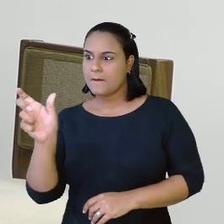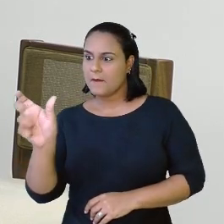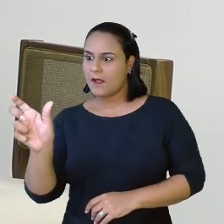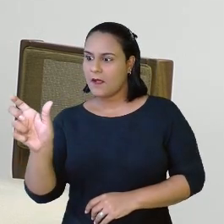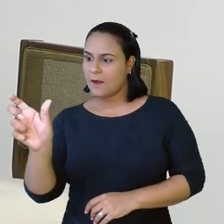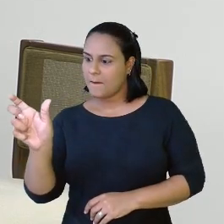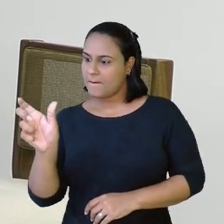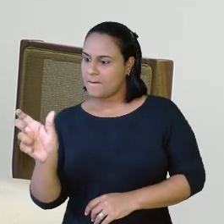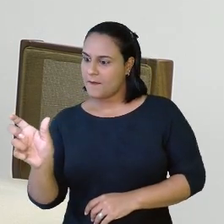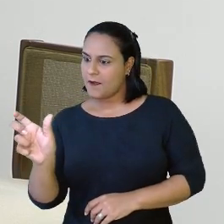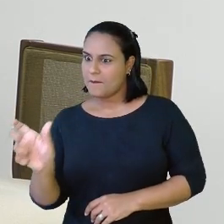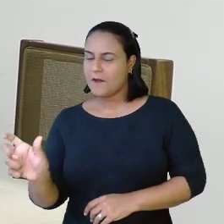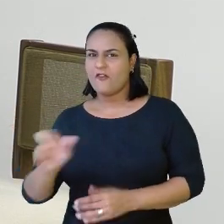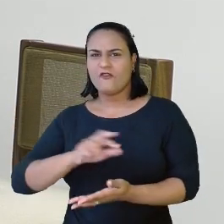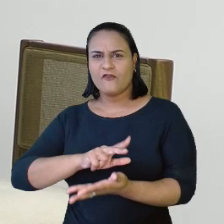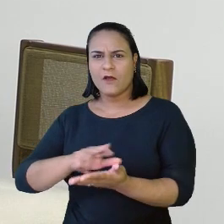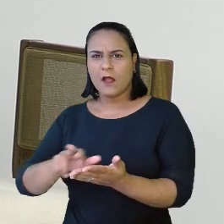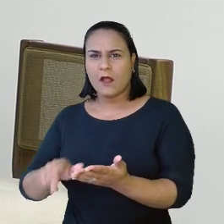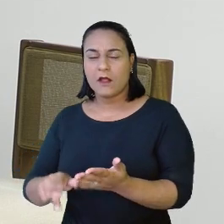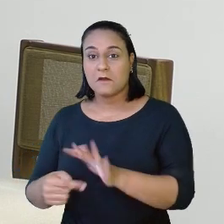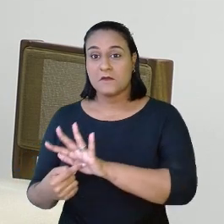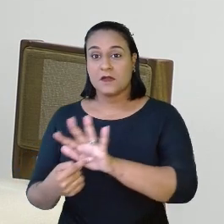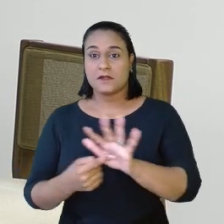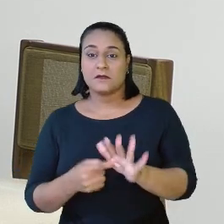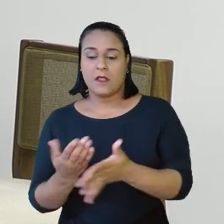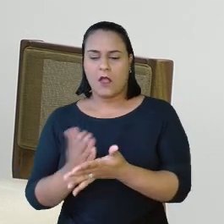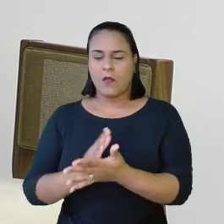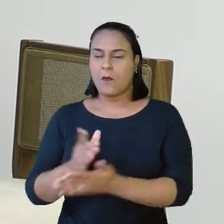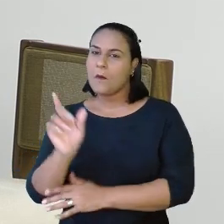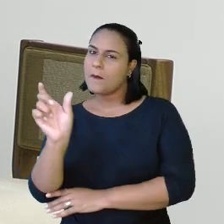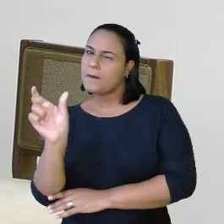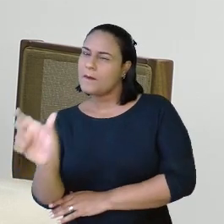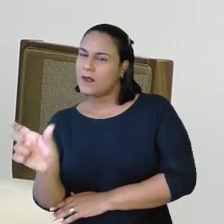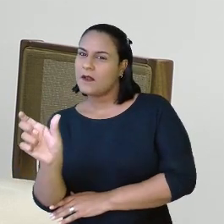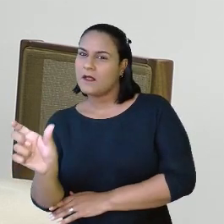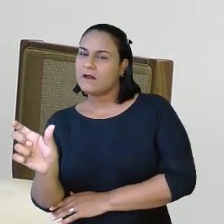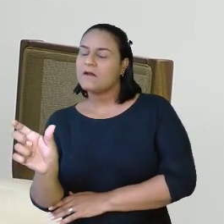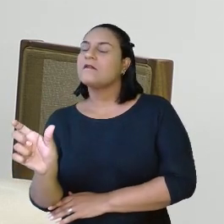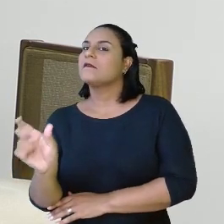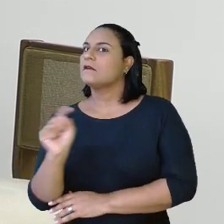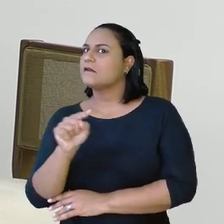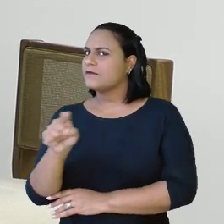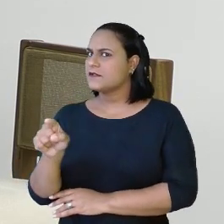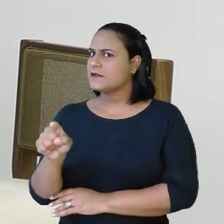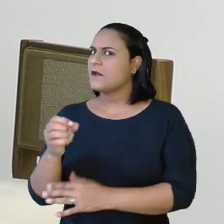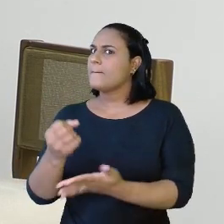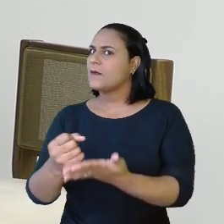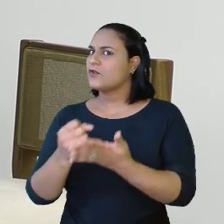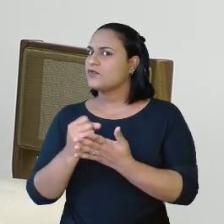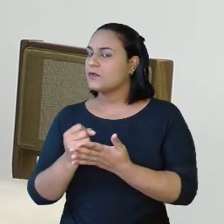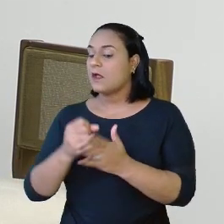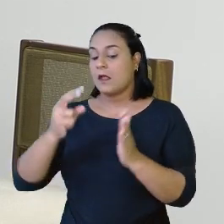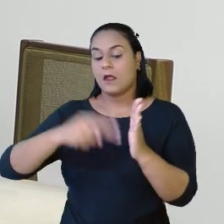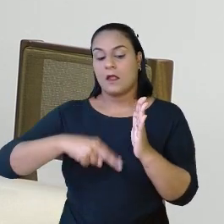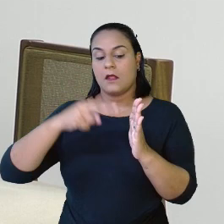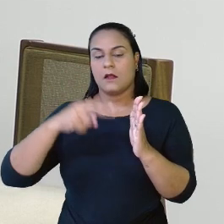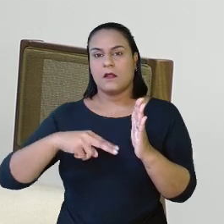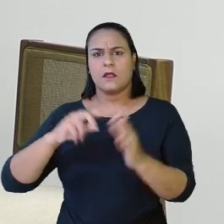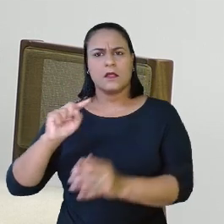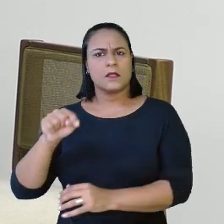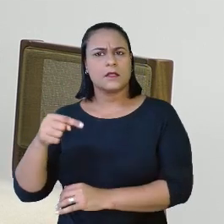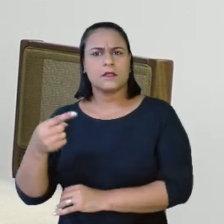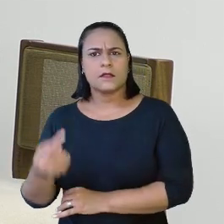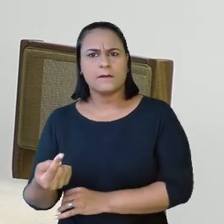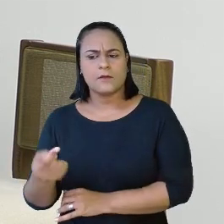palavras. Eu vou trazer aqui para vocês, vou apresentar algumas palavras e vocês vão me ajudar a ler e depois a gente vai ver o que é que